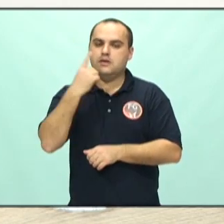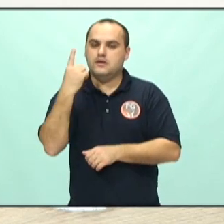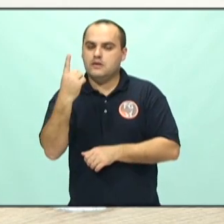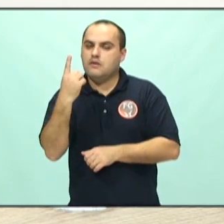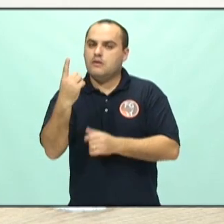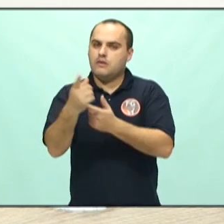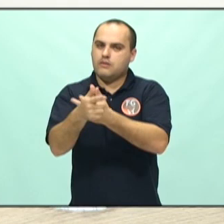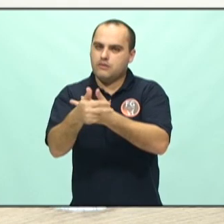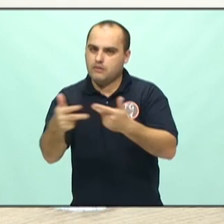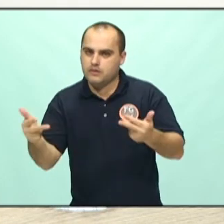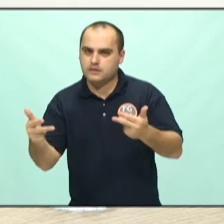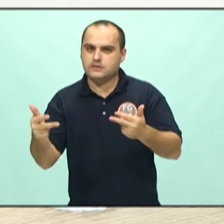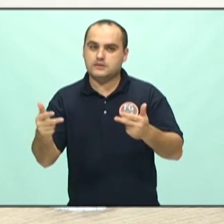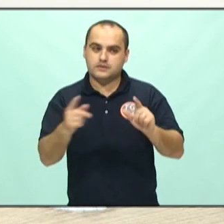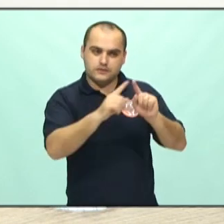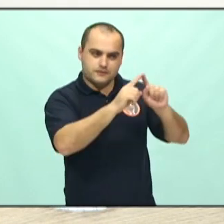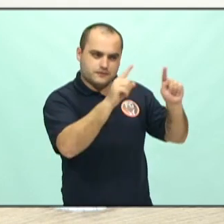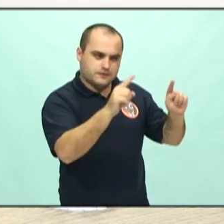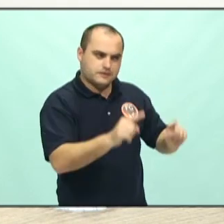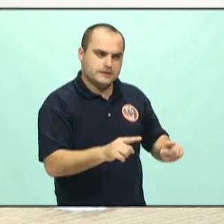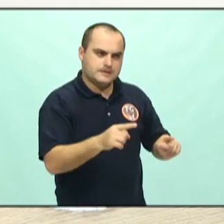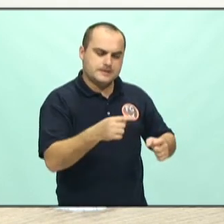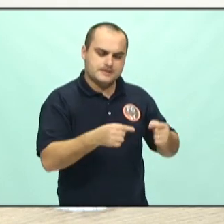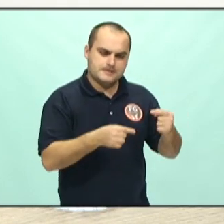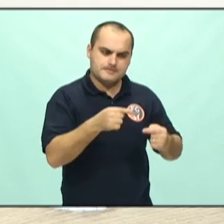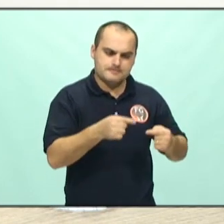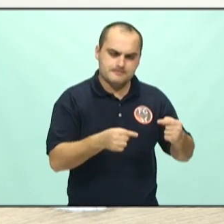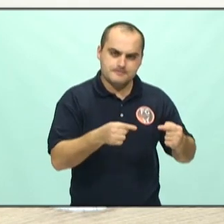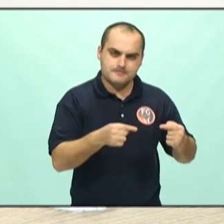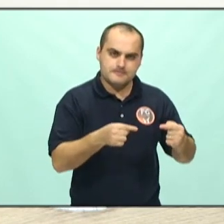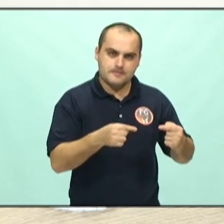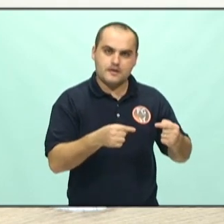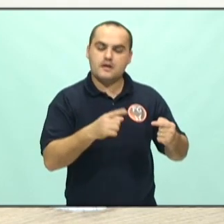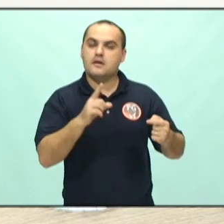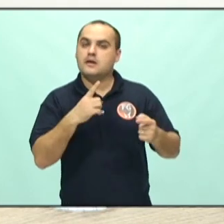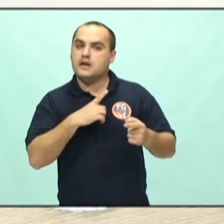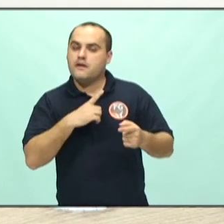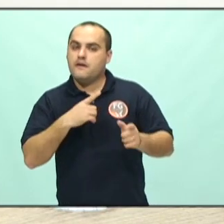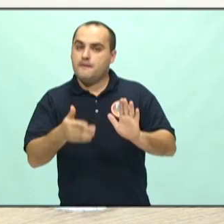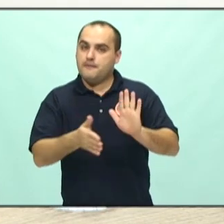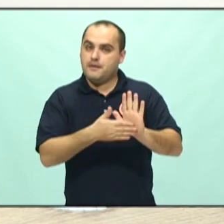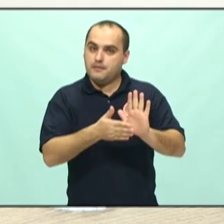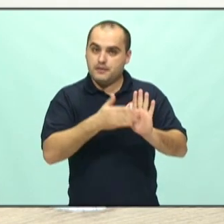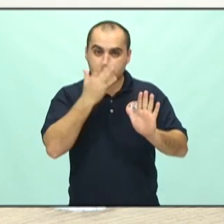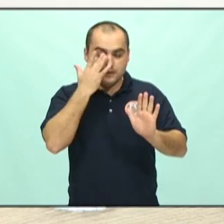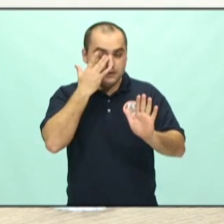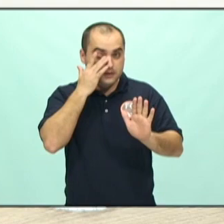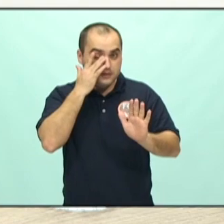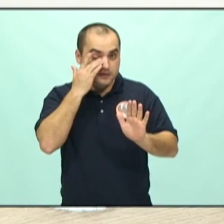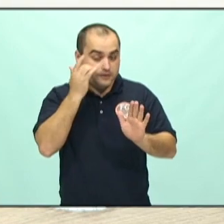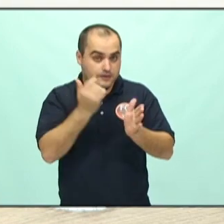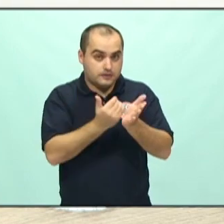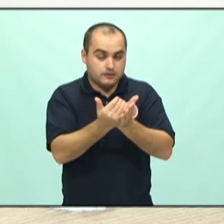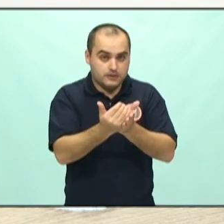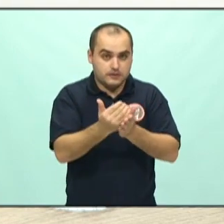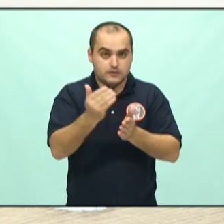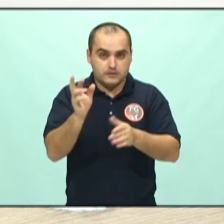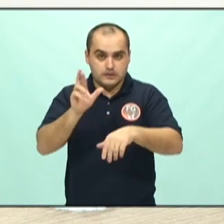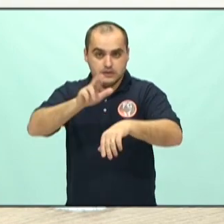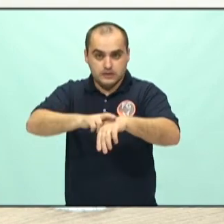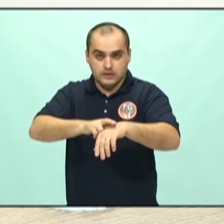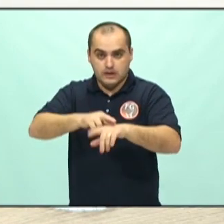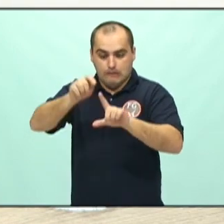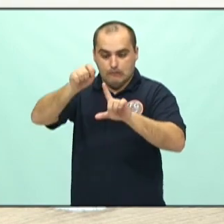situação que deixou o servidor um pouco em conflito, porque veio uma proposta inicial lá na nossa revisão geral anual